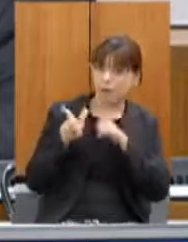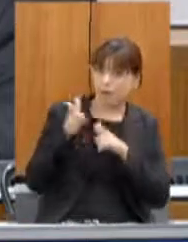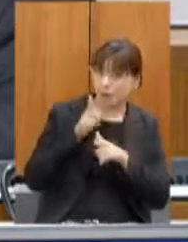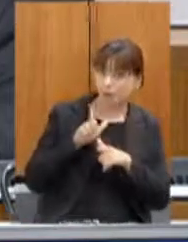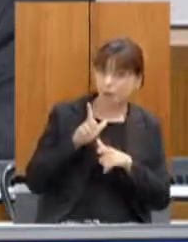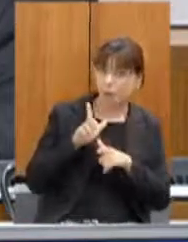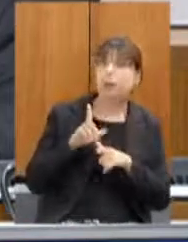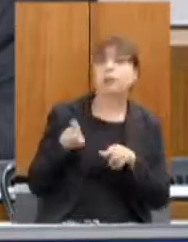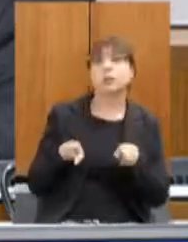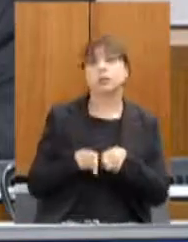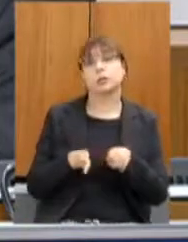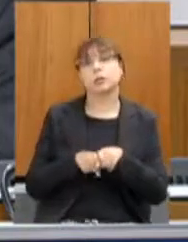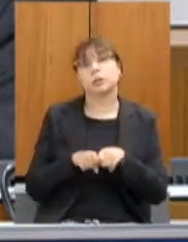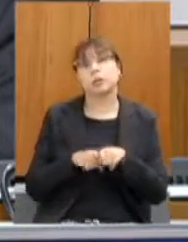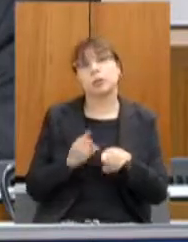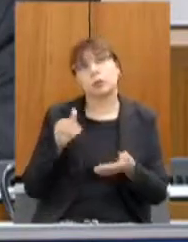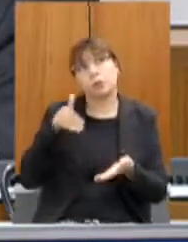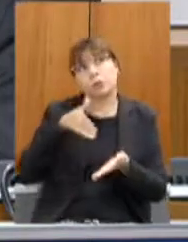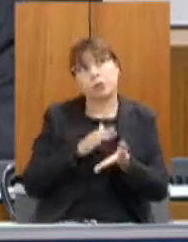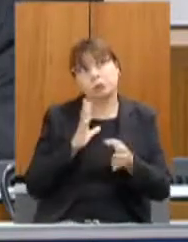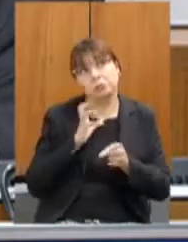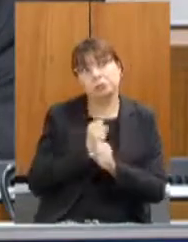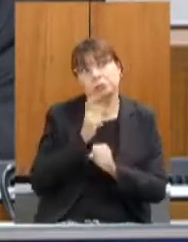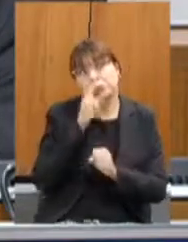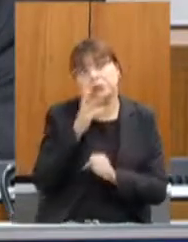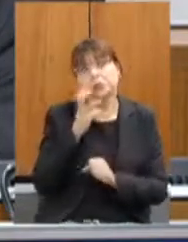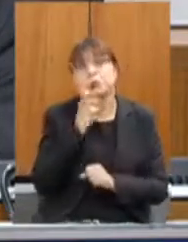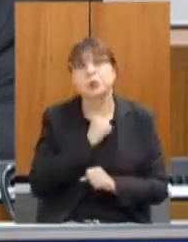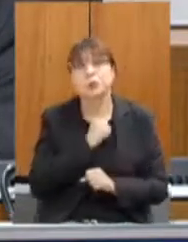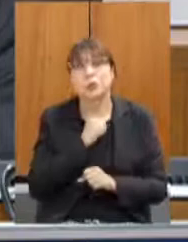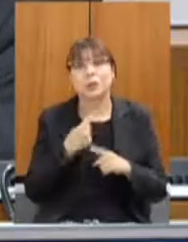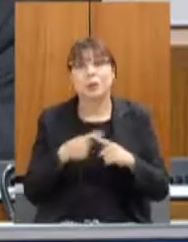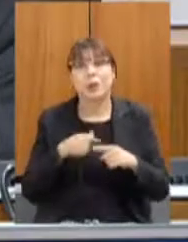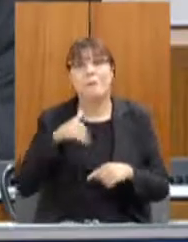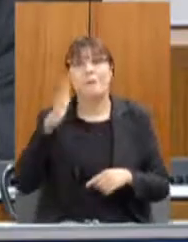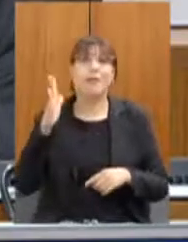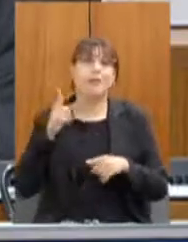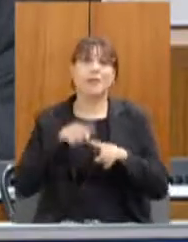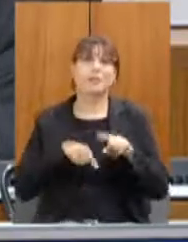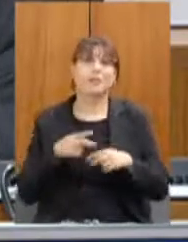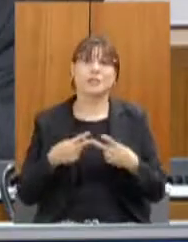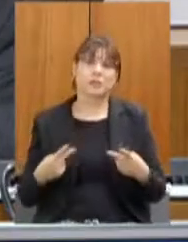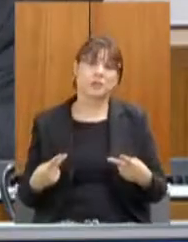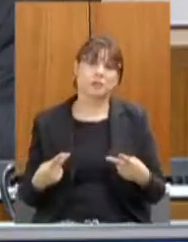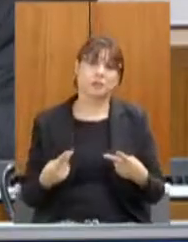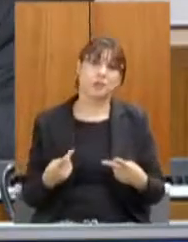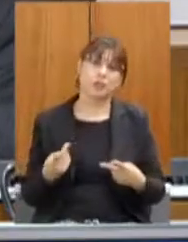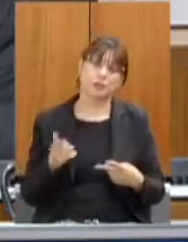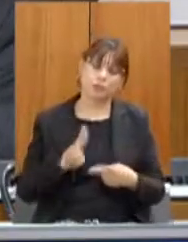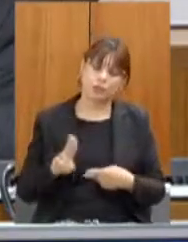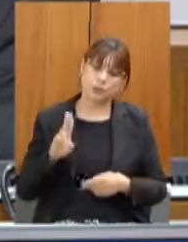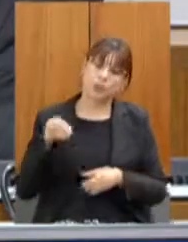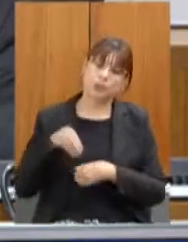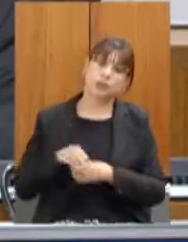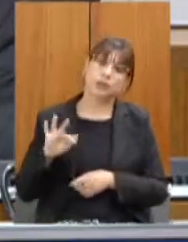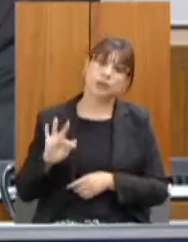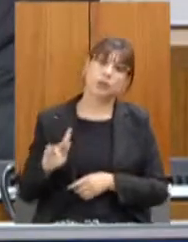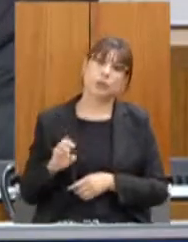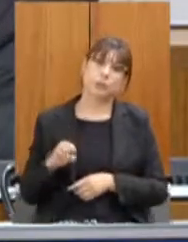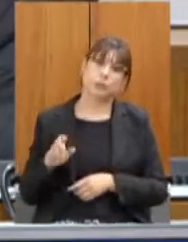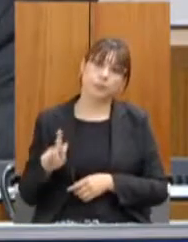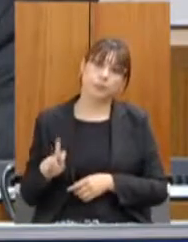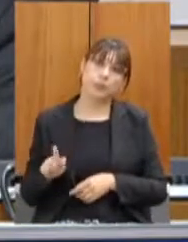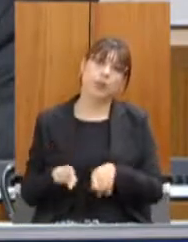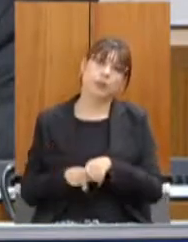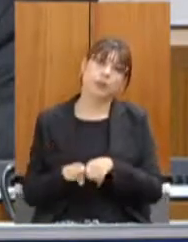curso nós vamos entre "looks nós saímos com mais equipamentos em valor financeiro operando na rede fhemig e abrindo o leite em